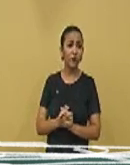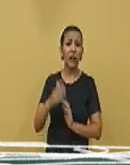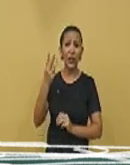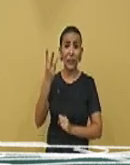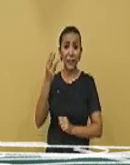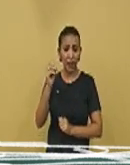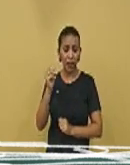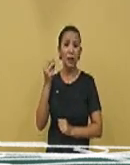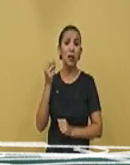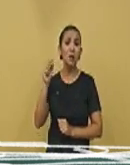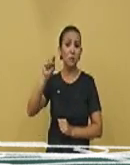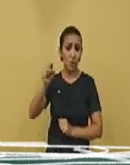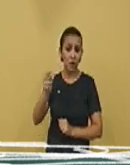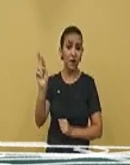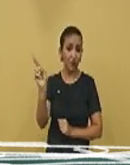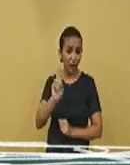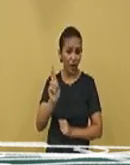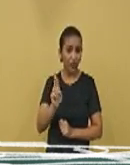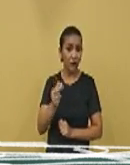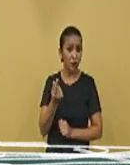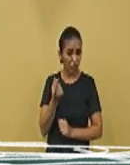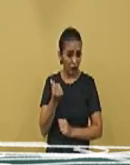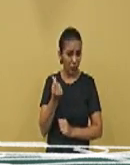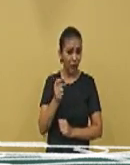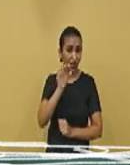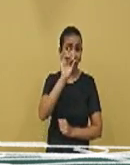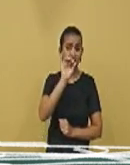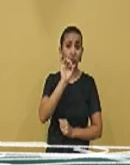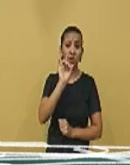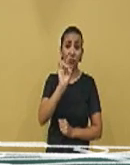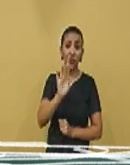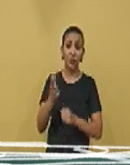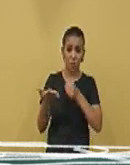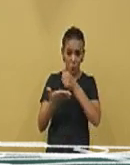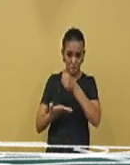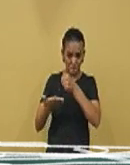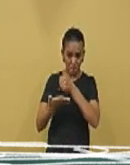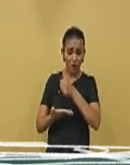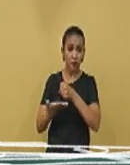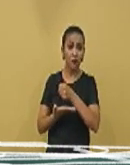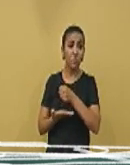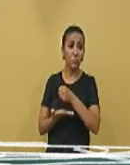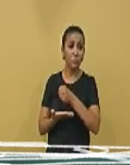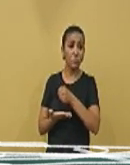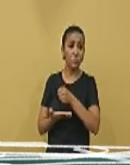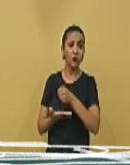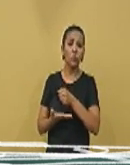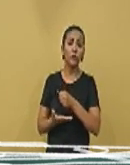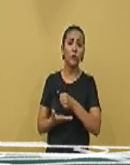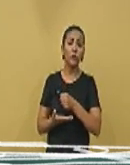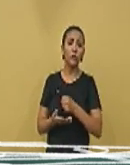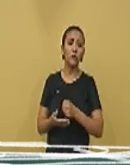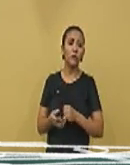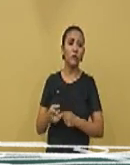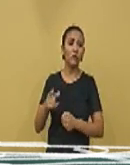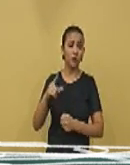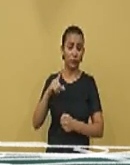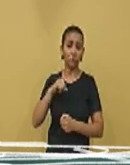R$30 mil. Isso são valores que cada nossa base, Nova Andradina,